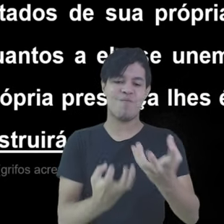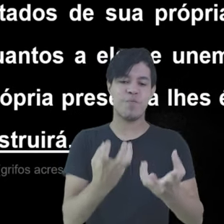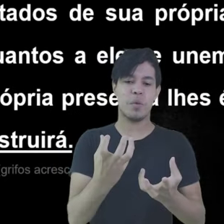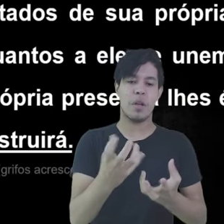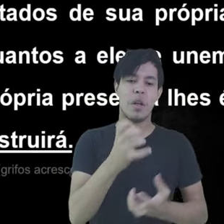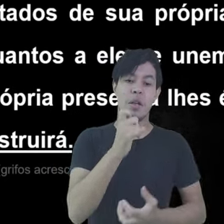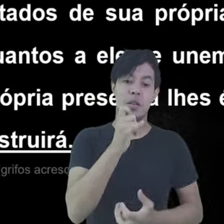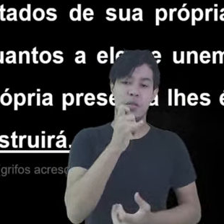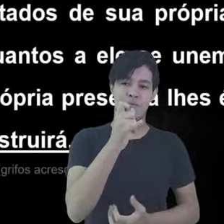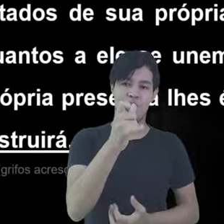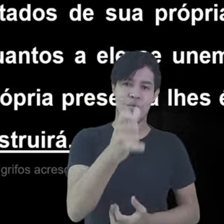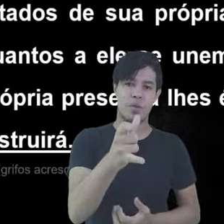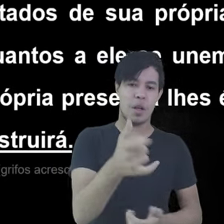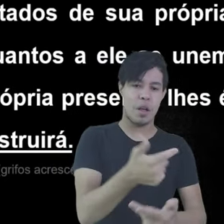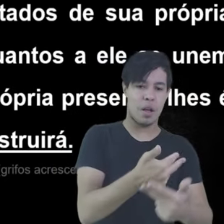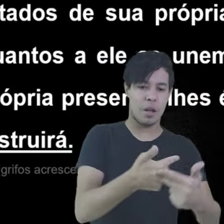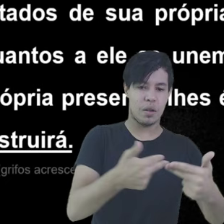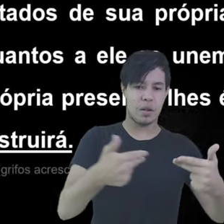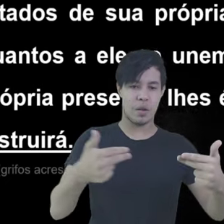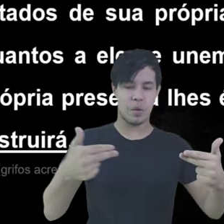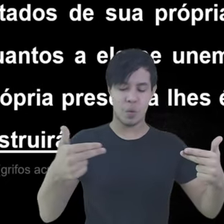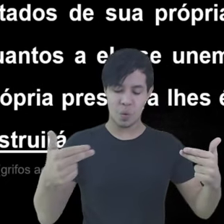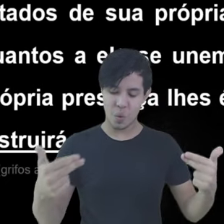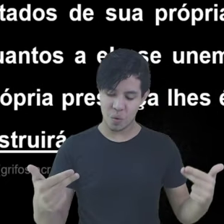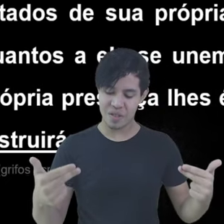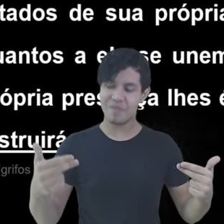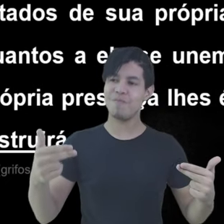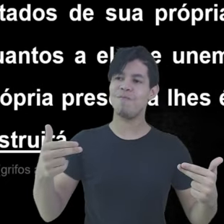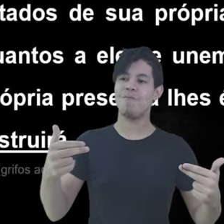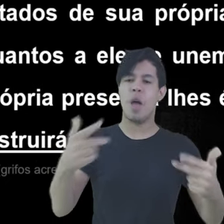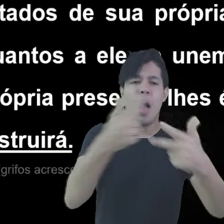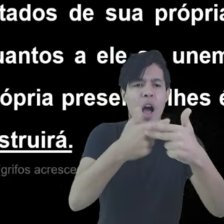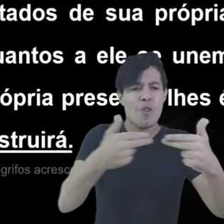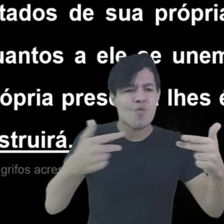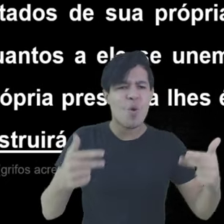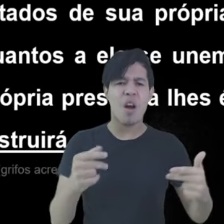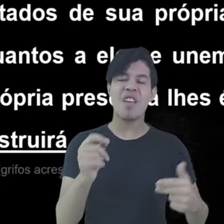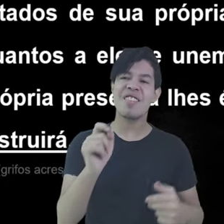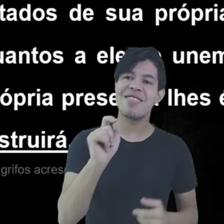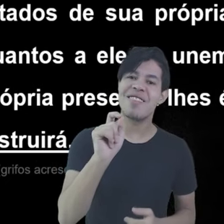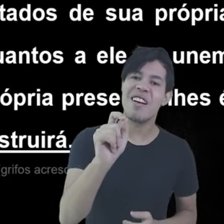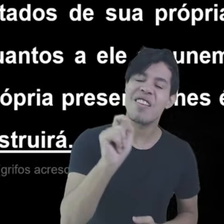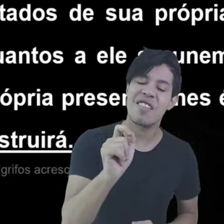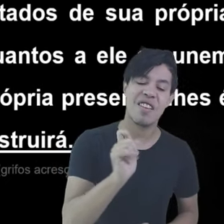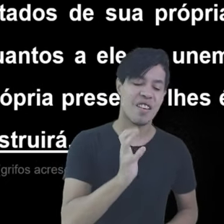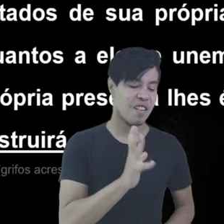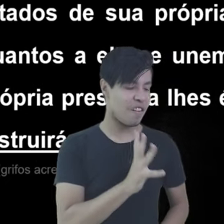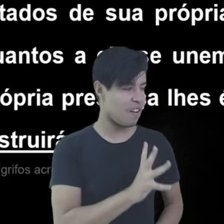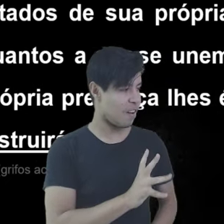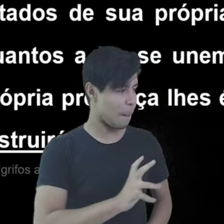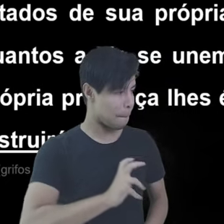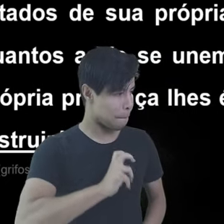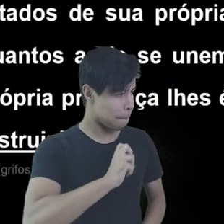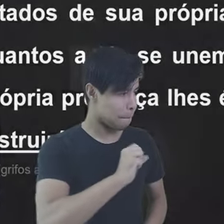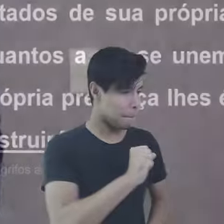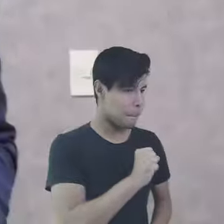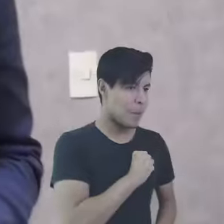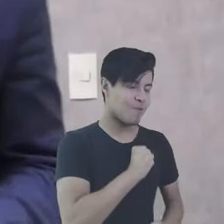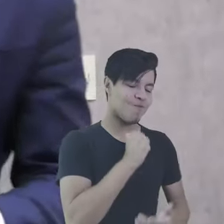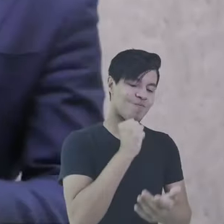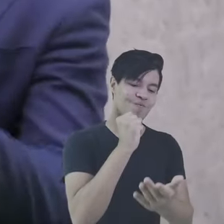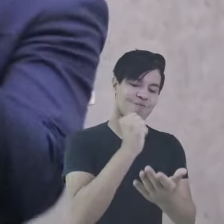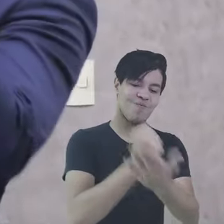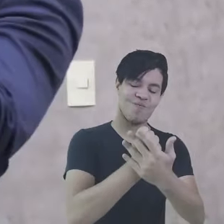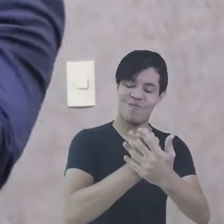diz, a glória, está grifado aí, a glória daquele que é amor os destruirá.